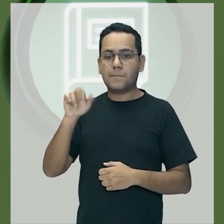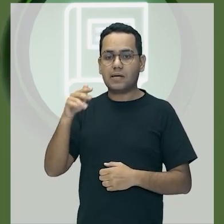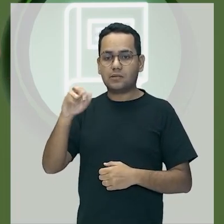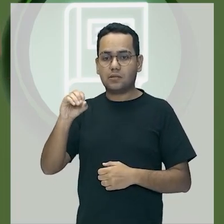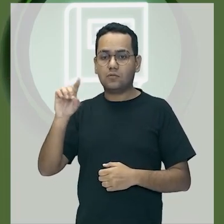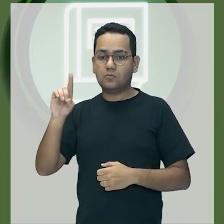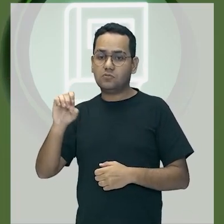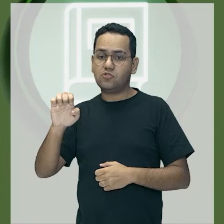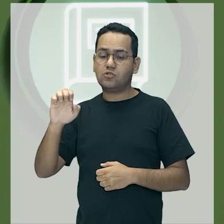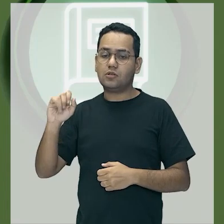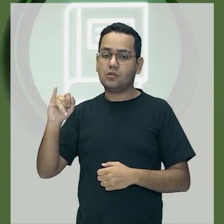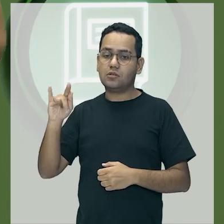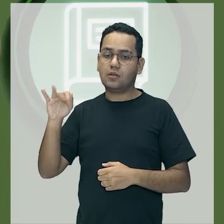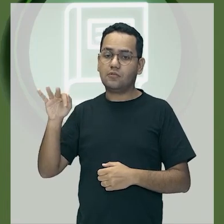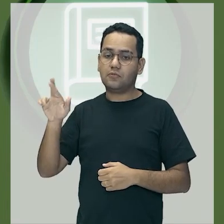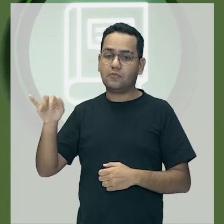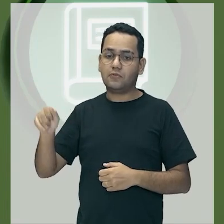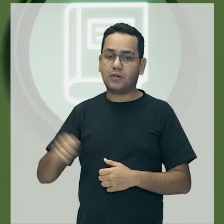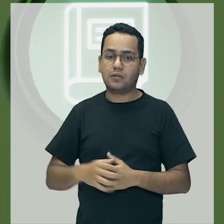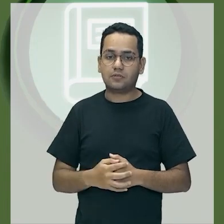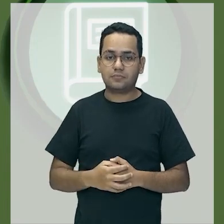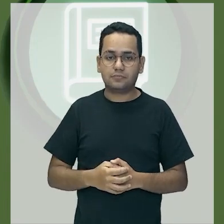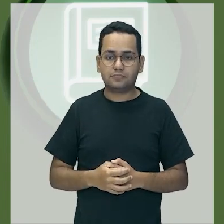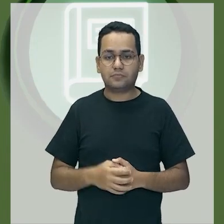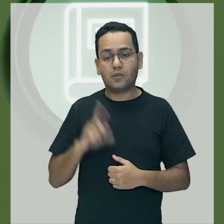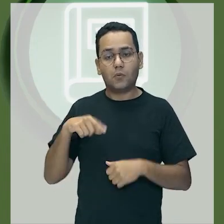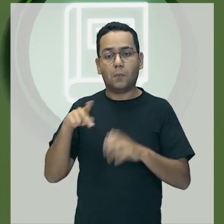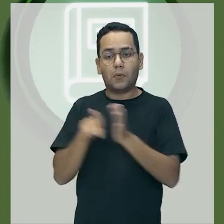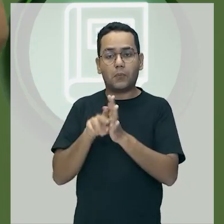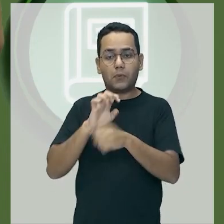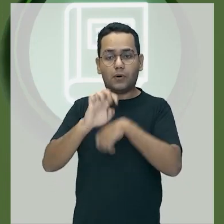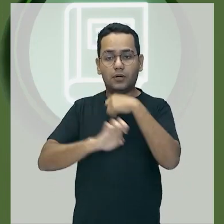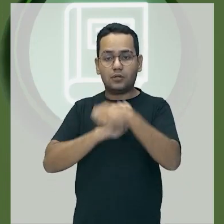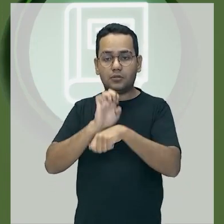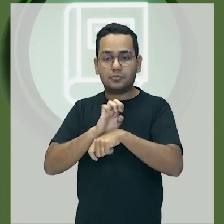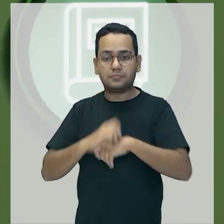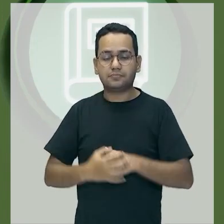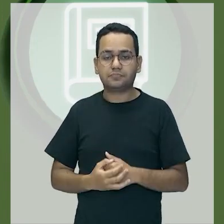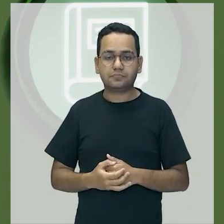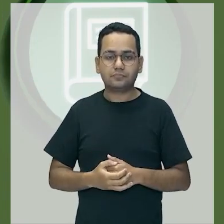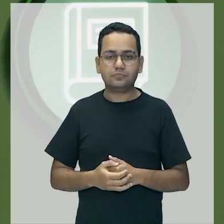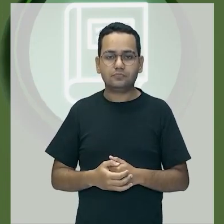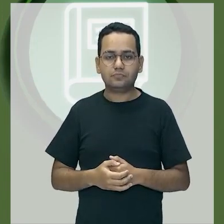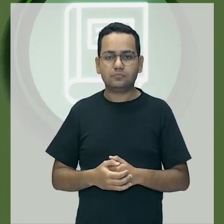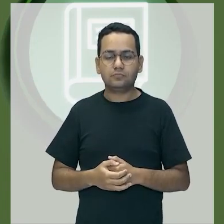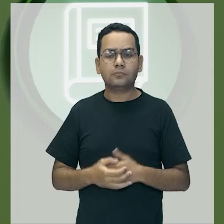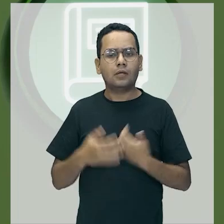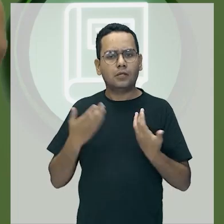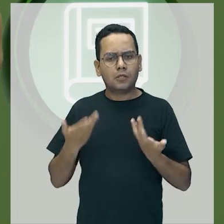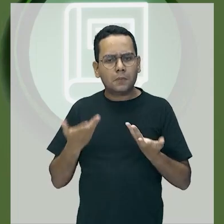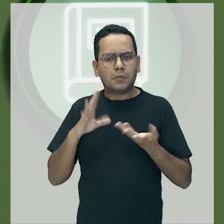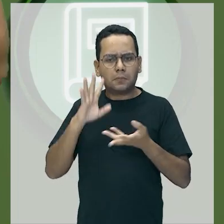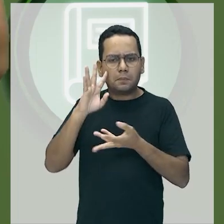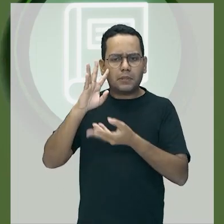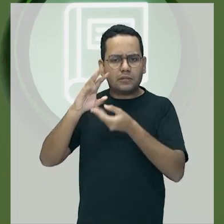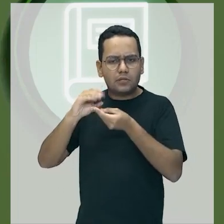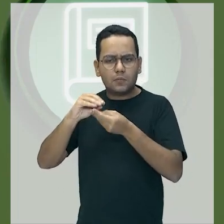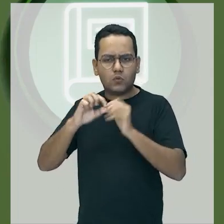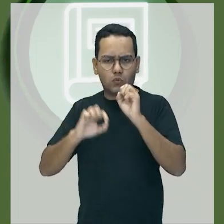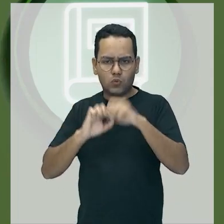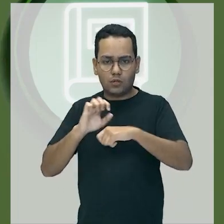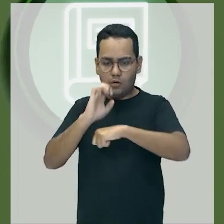elétron acabou tendo aí um padrão de interferência, fazendo com que nós concluíssemos de que o elétron, que